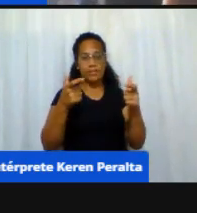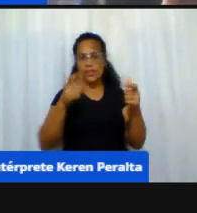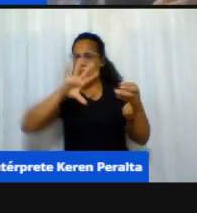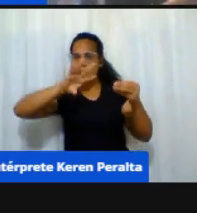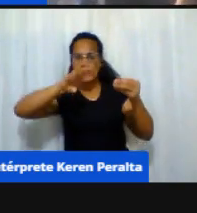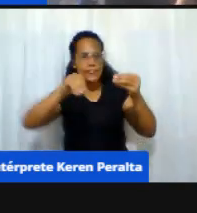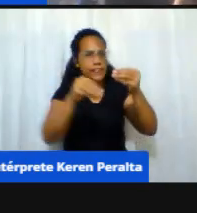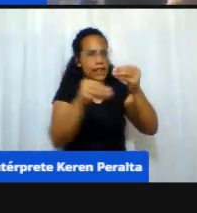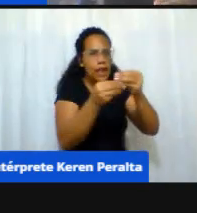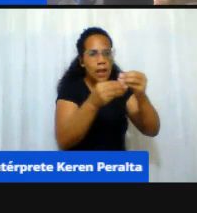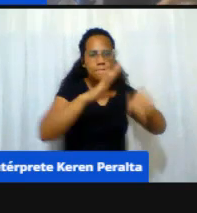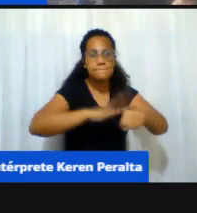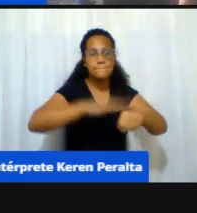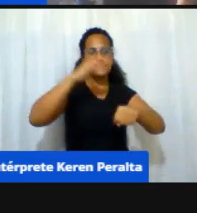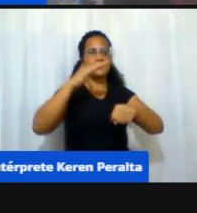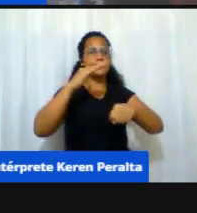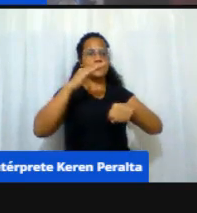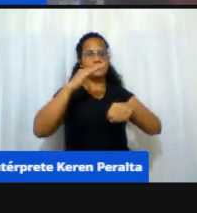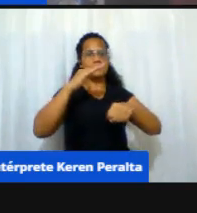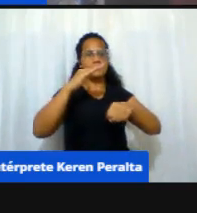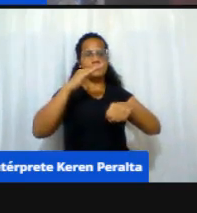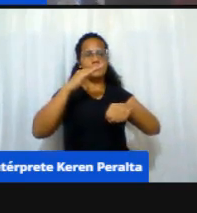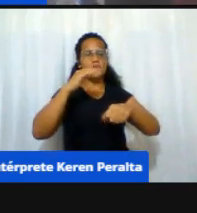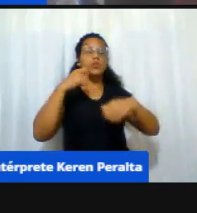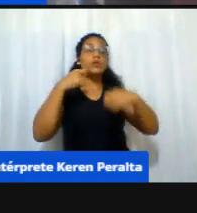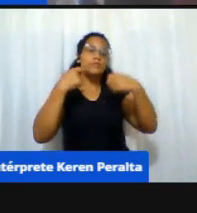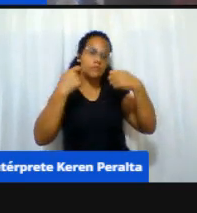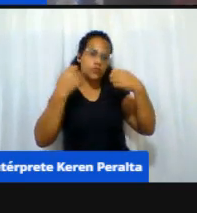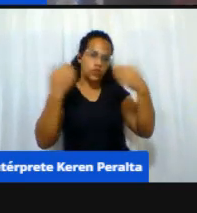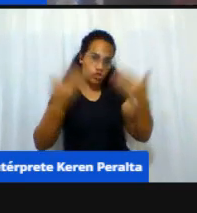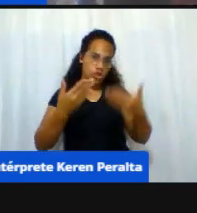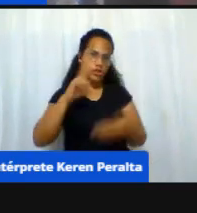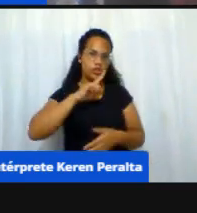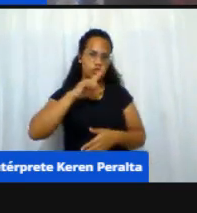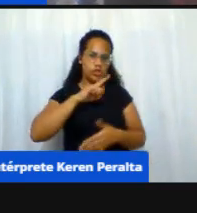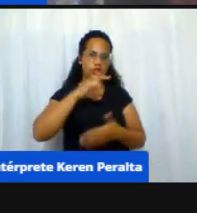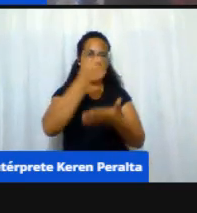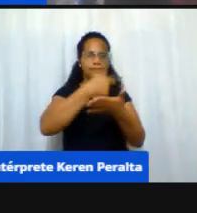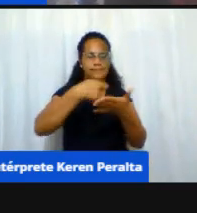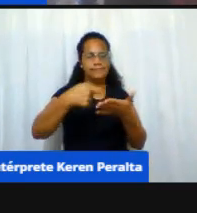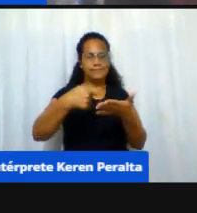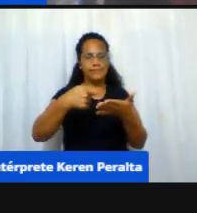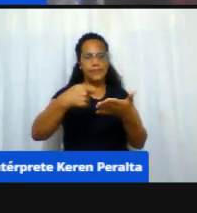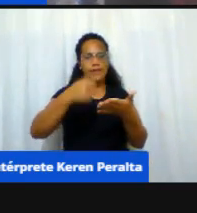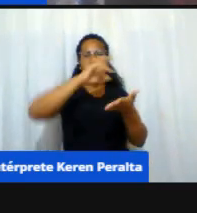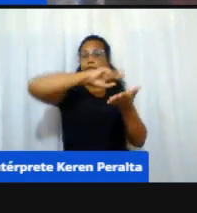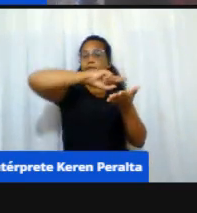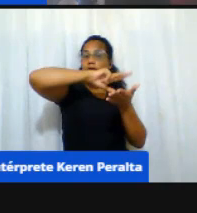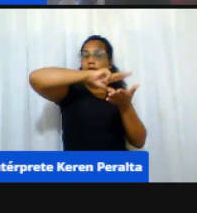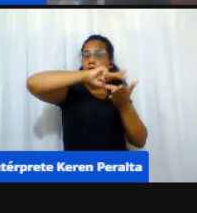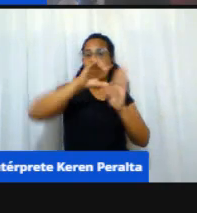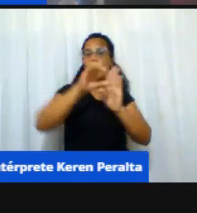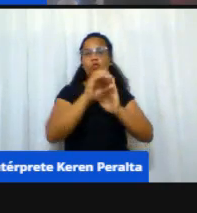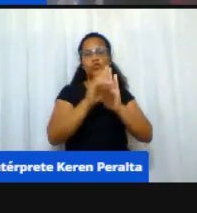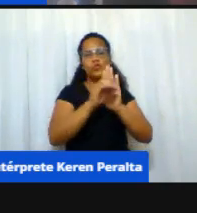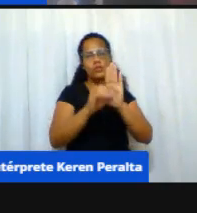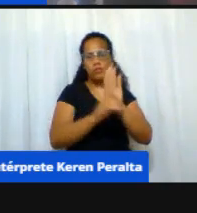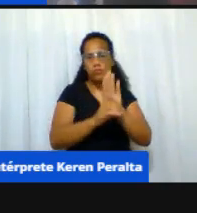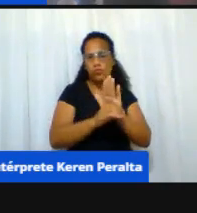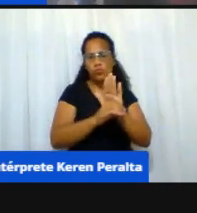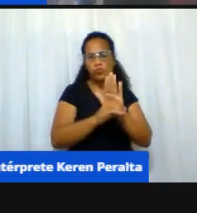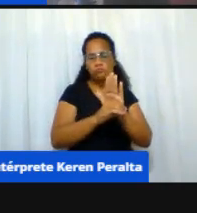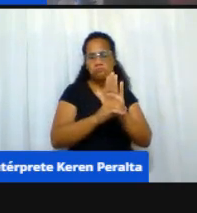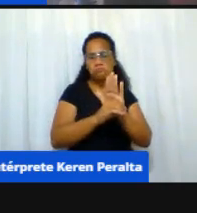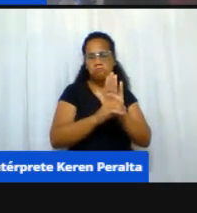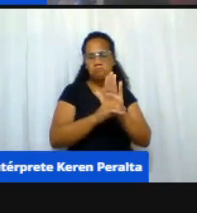que a BNCC já havia prescrito, a maioria são comuns para serem desenvolvidas ao longo